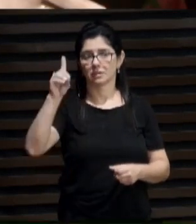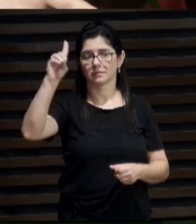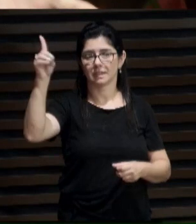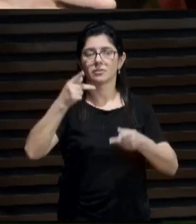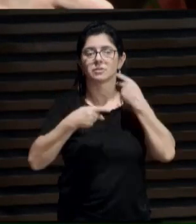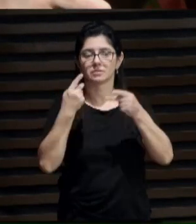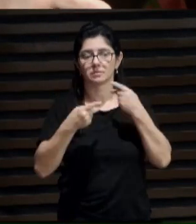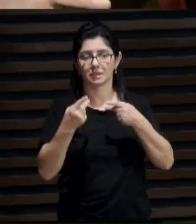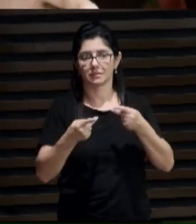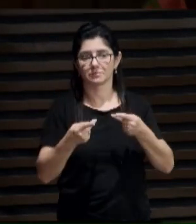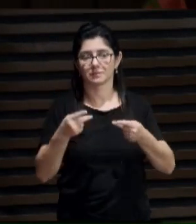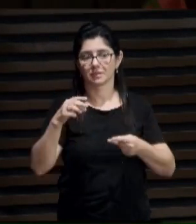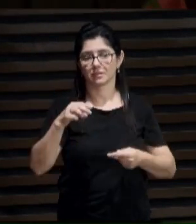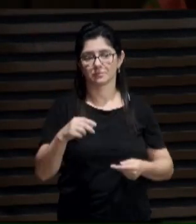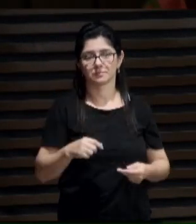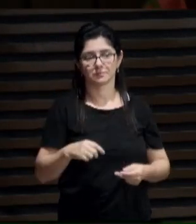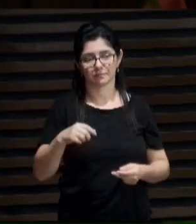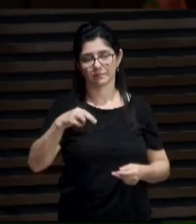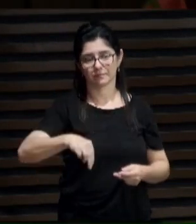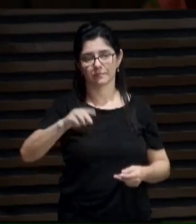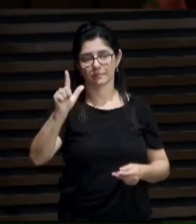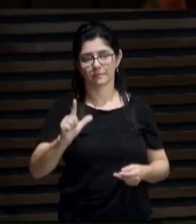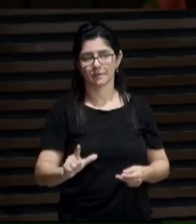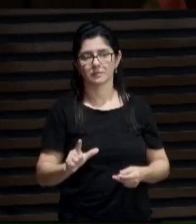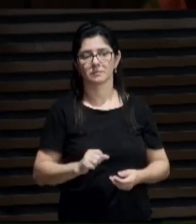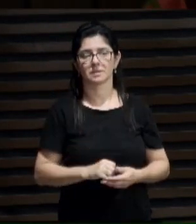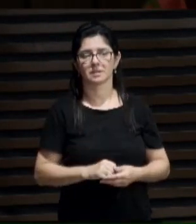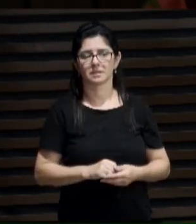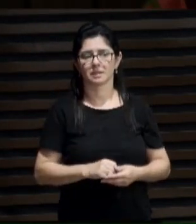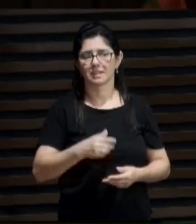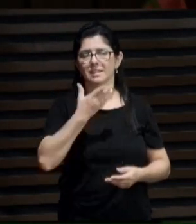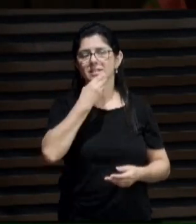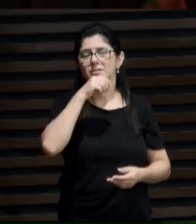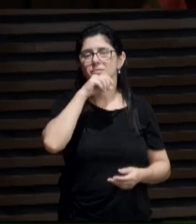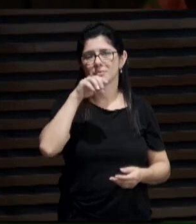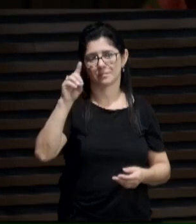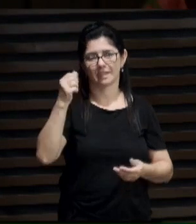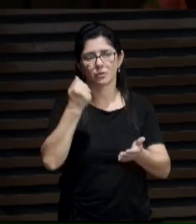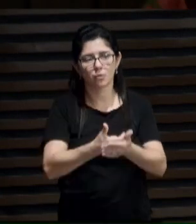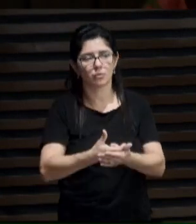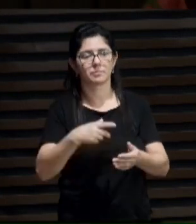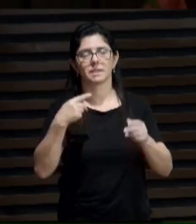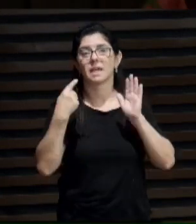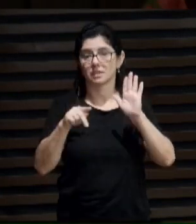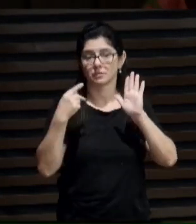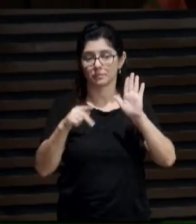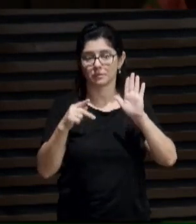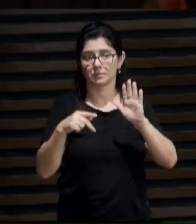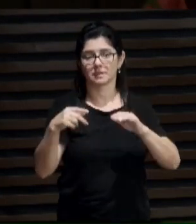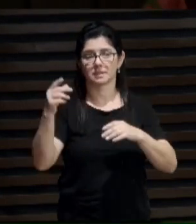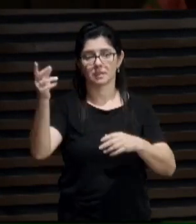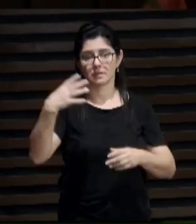Malaquias 4, 5, o Pai cumpre sua promessa e envia o seu Filho